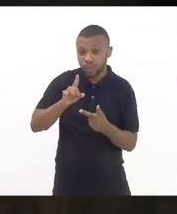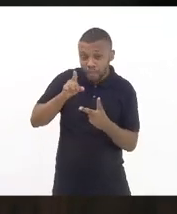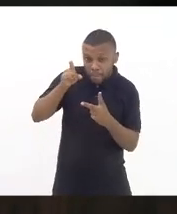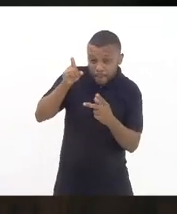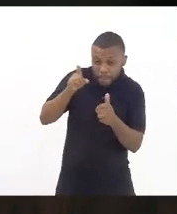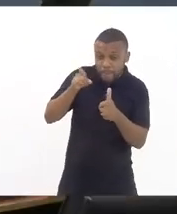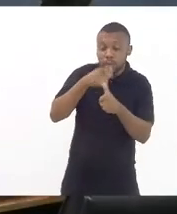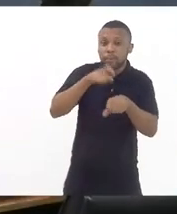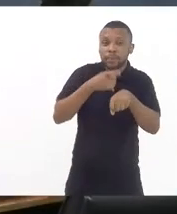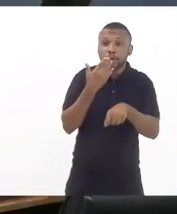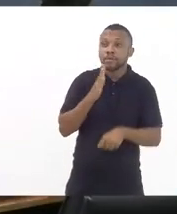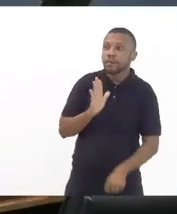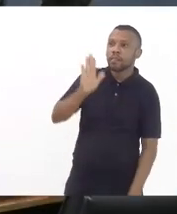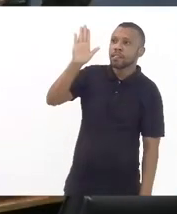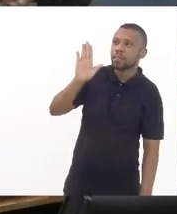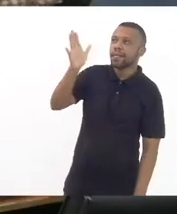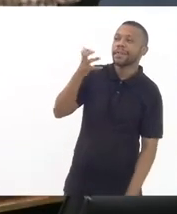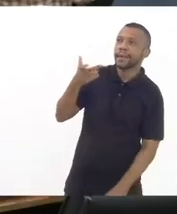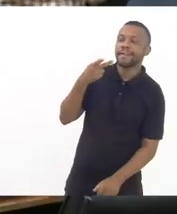Luiz.